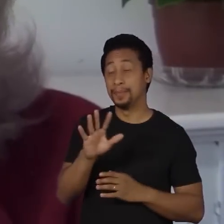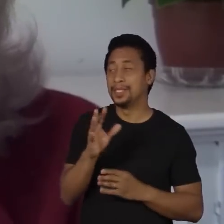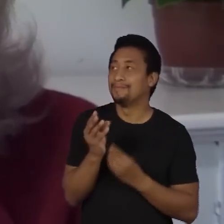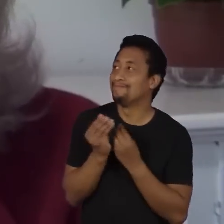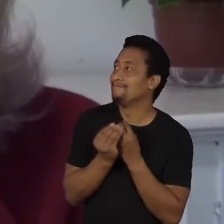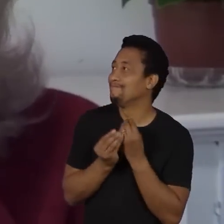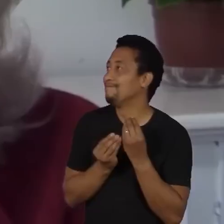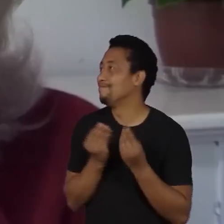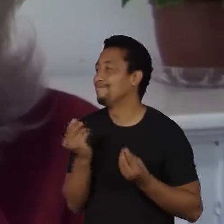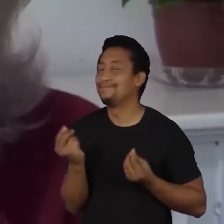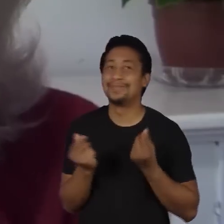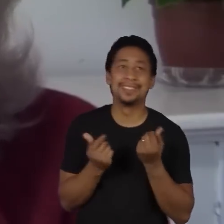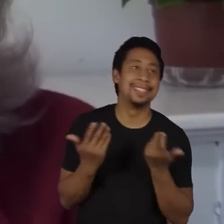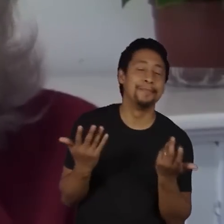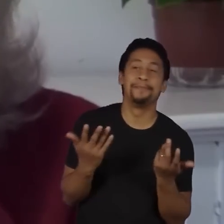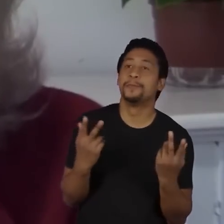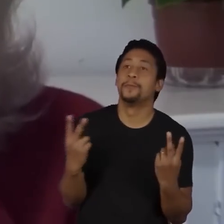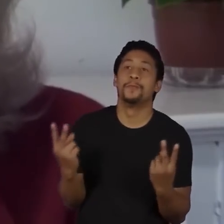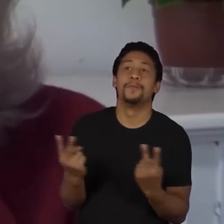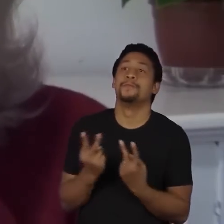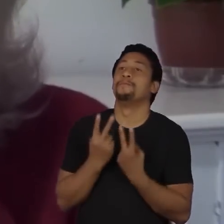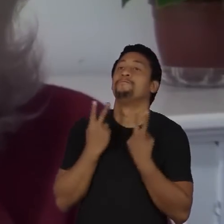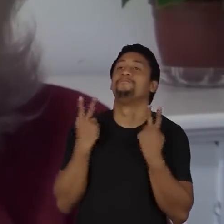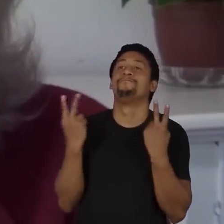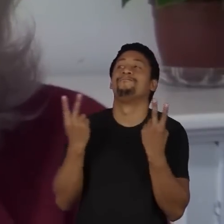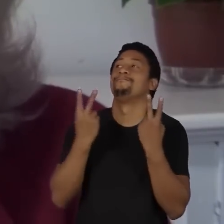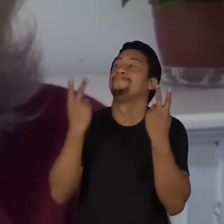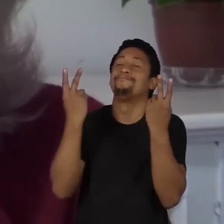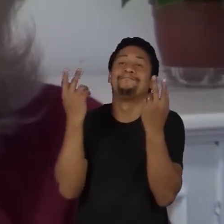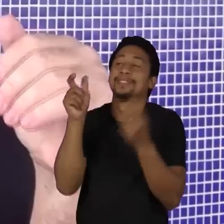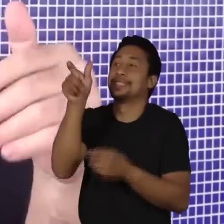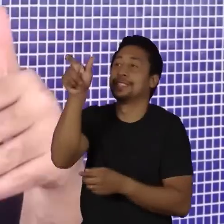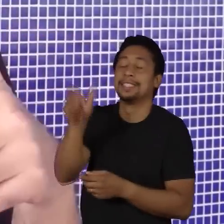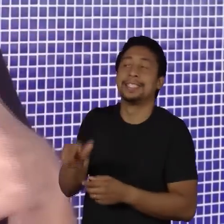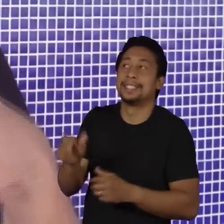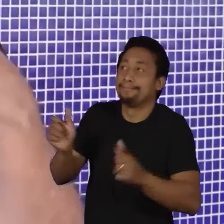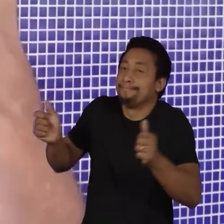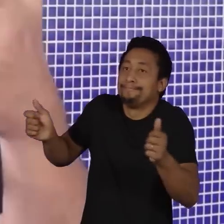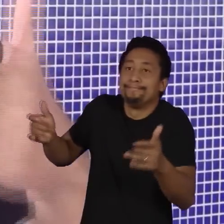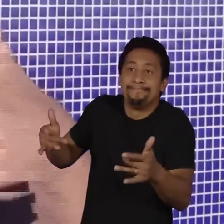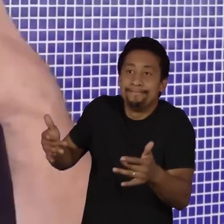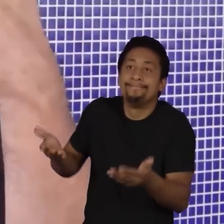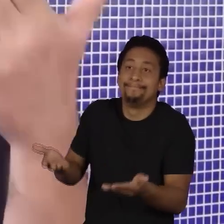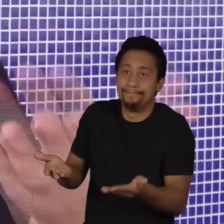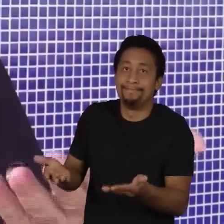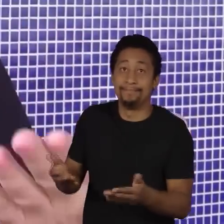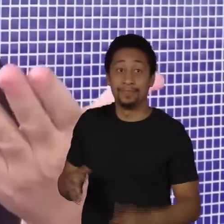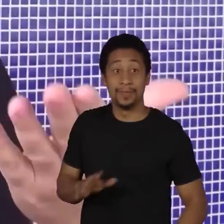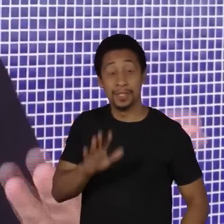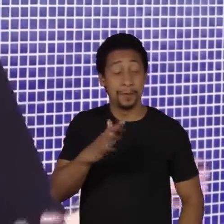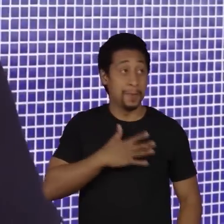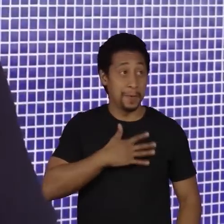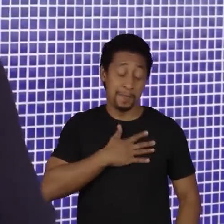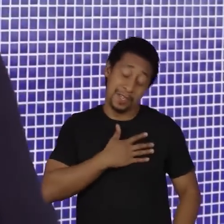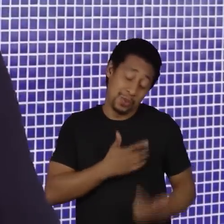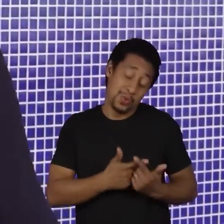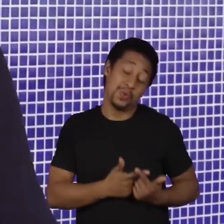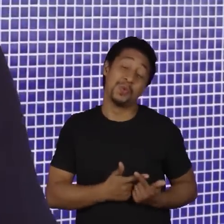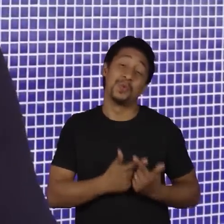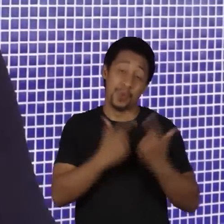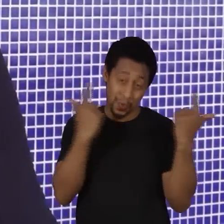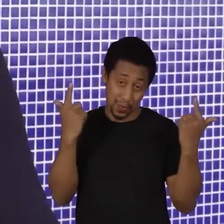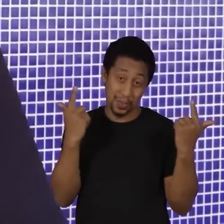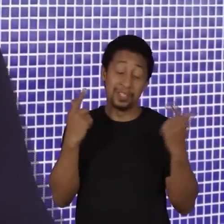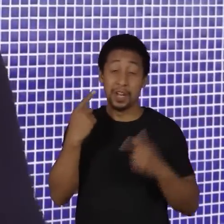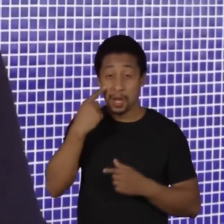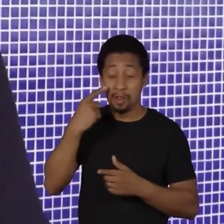alguma coisa, um valor que ficou da Maria Alice. Então eu tive a sorte, o privilégio de ver